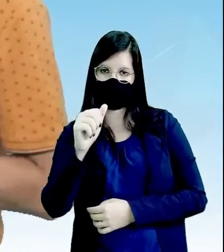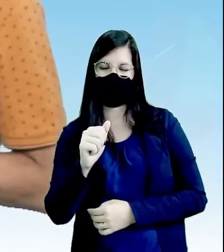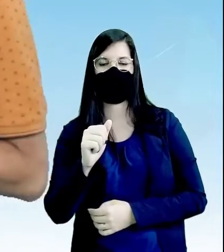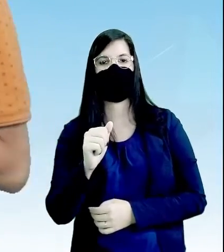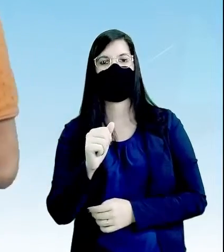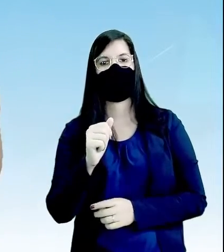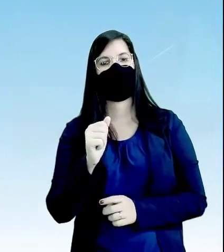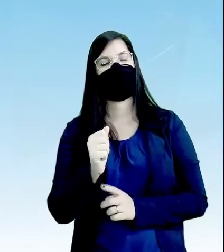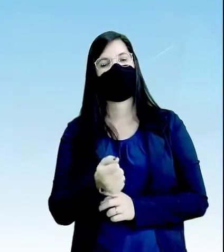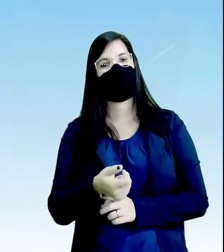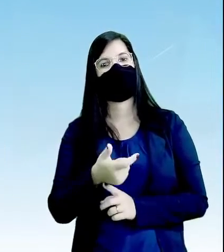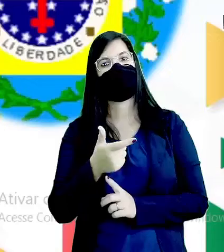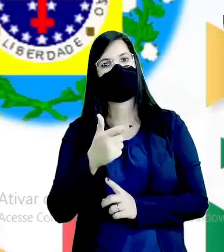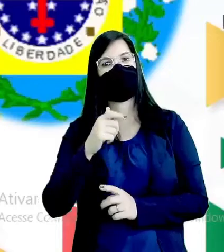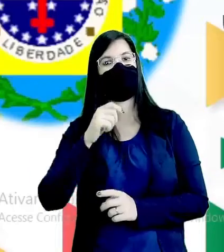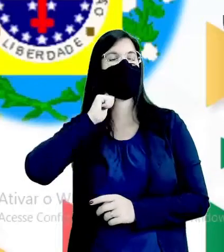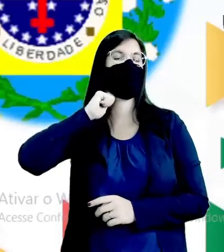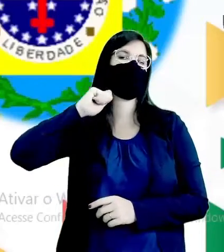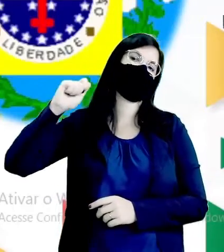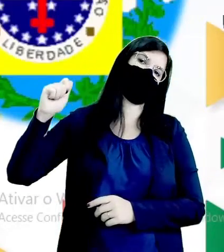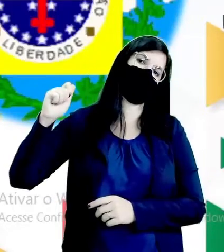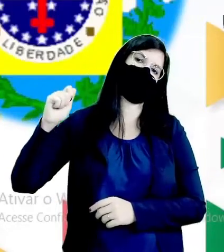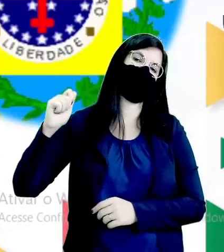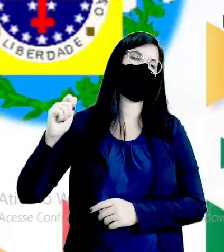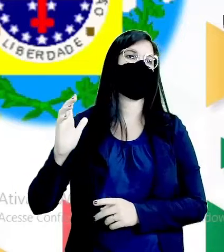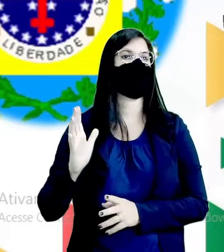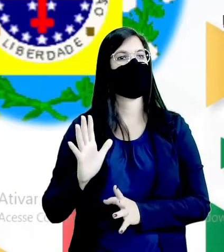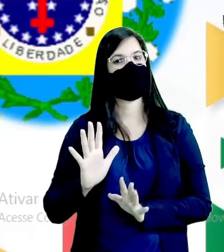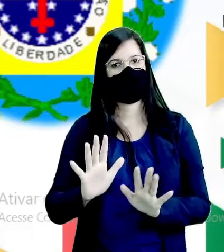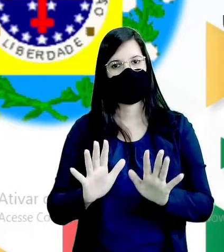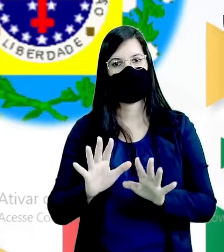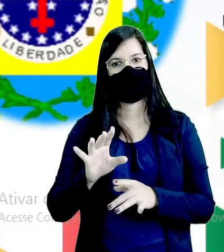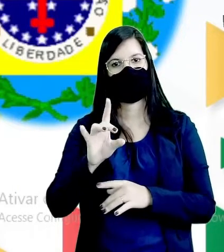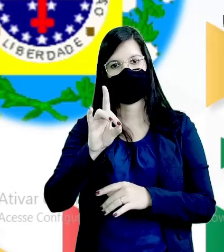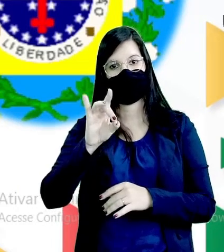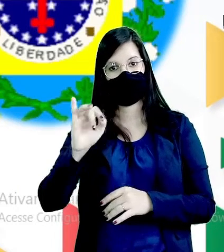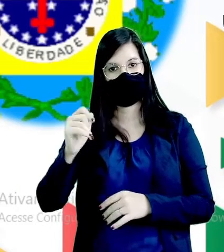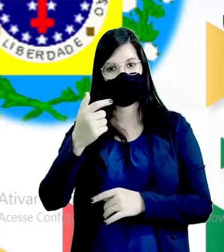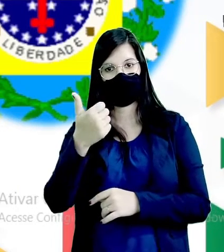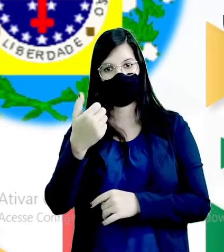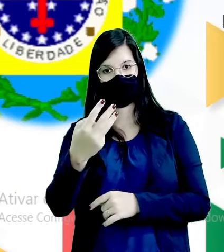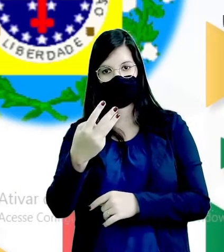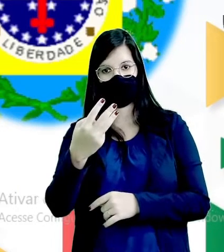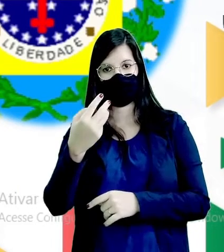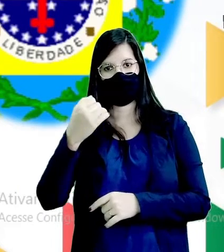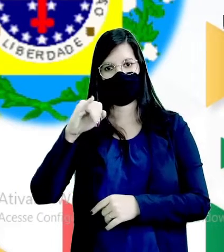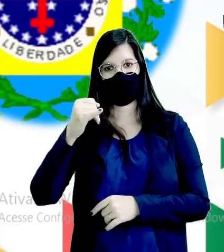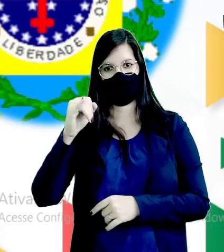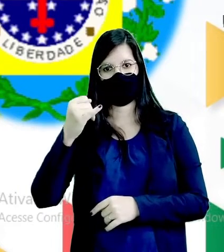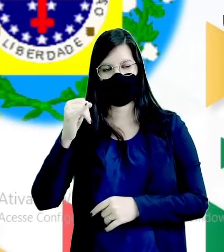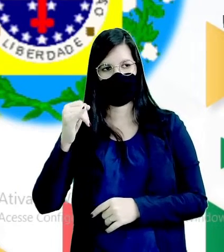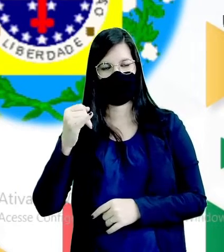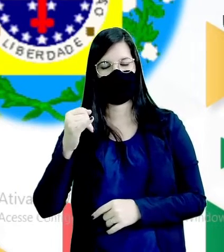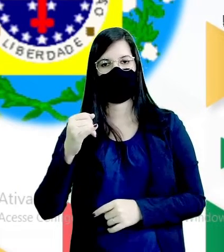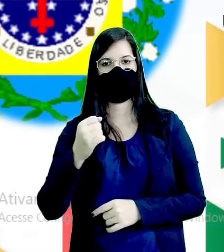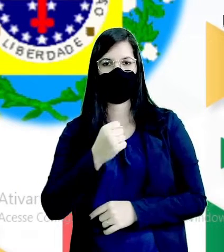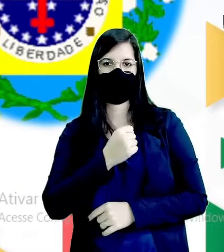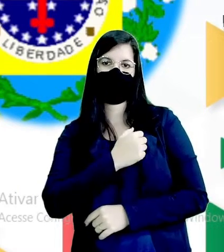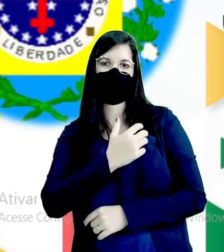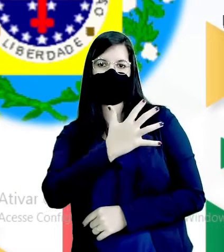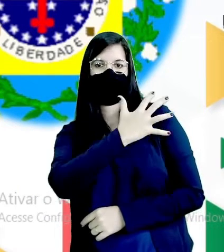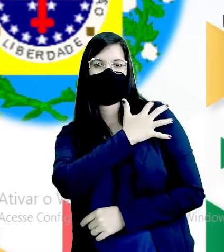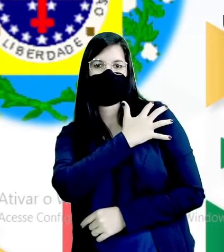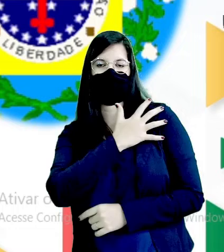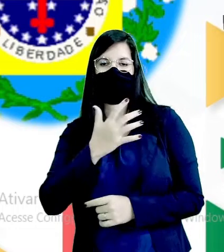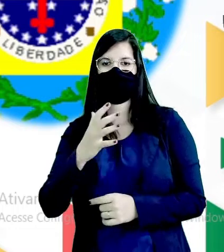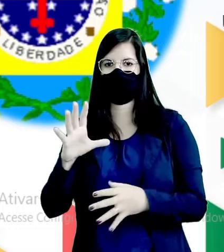ser enforcado. E só que no dia da forca, no dia 13 de janeiro de 1825, 3 soldados não tiveram coragem